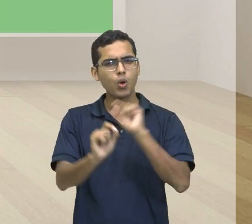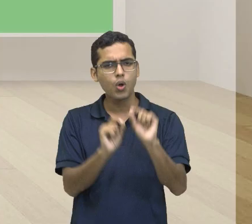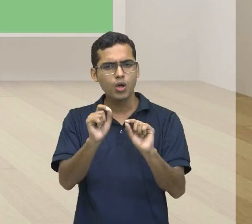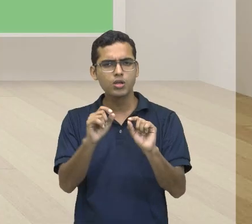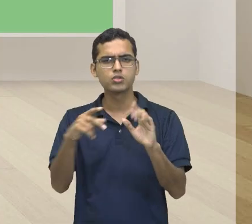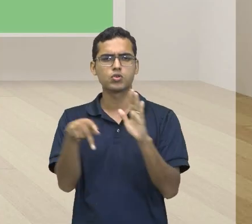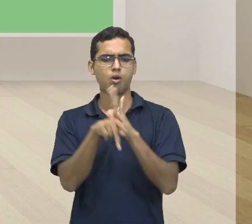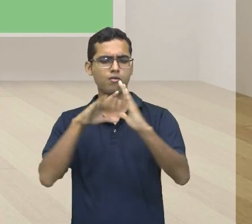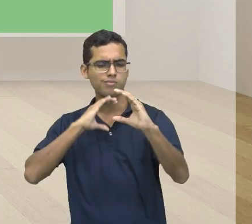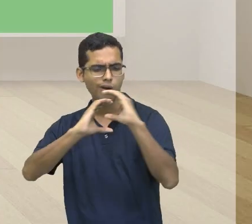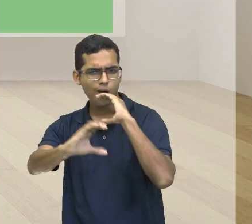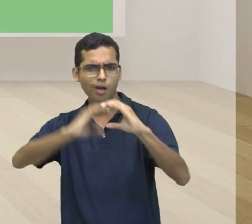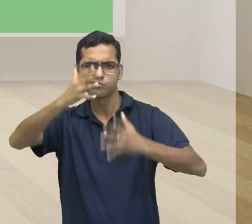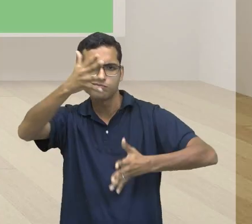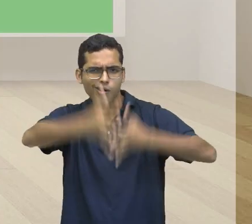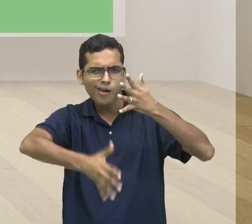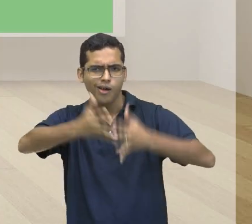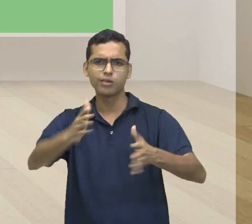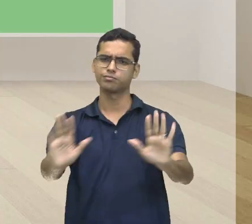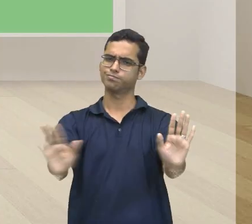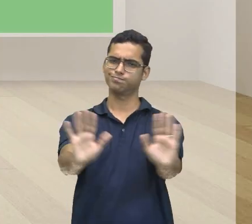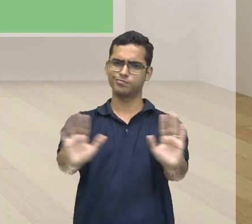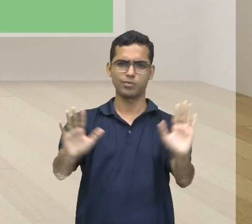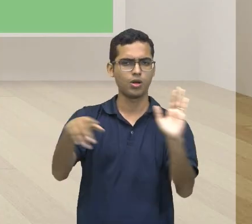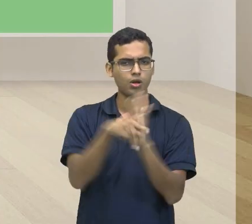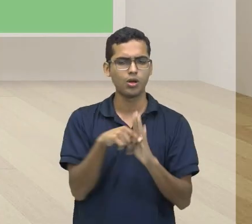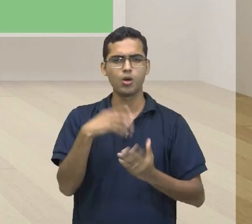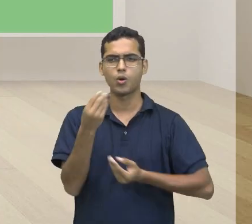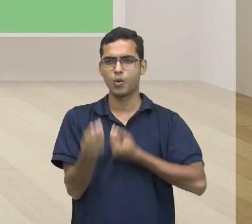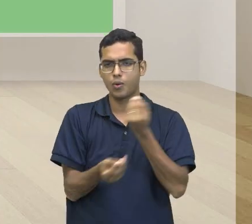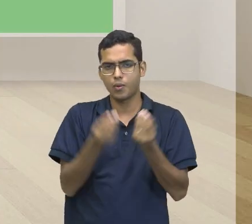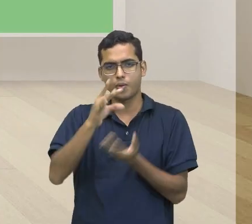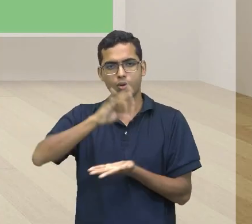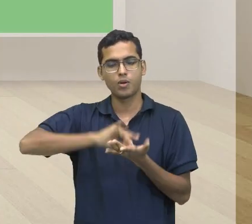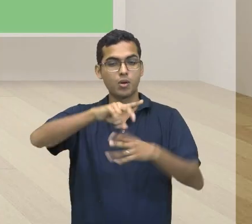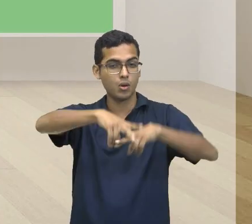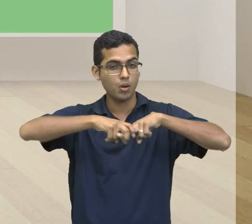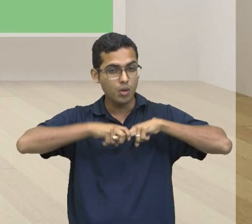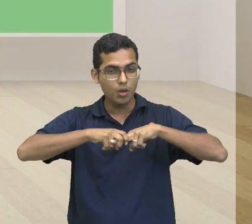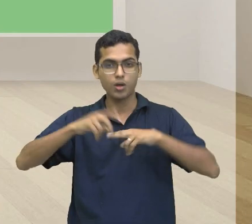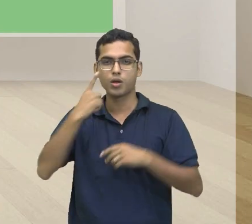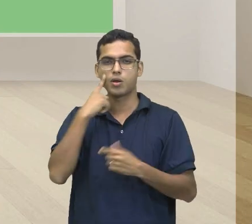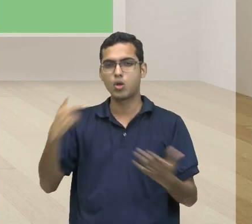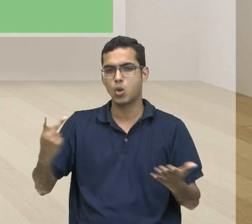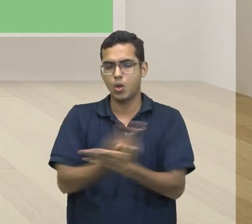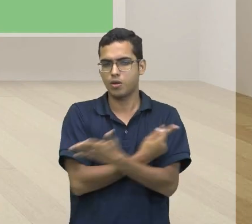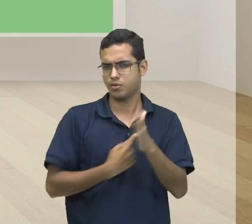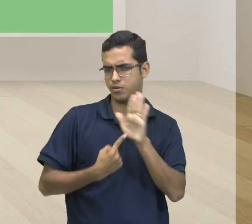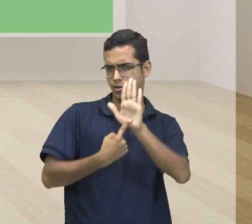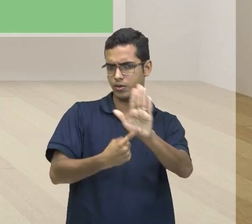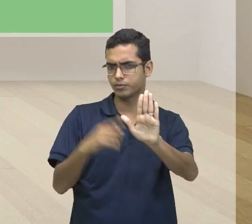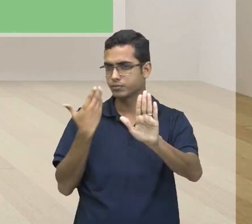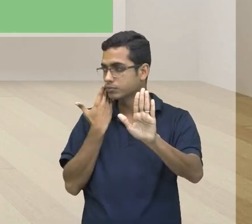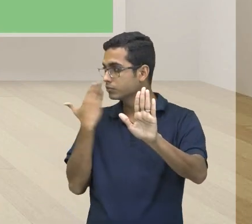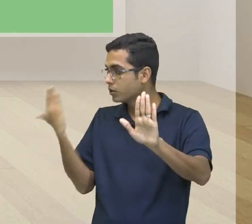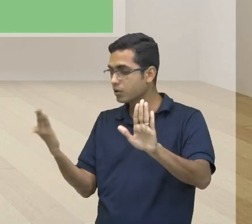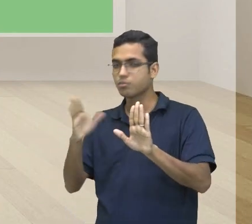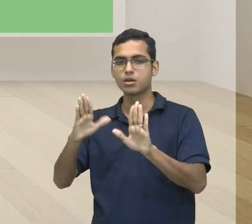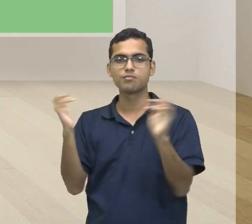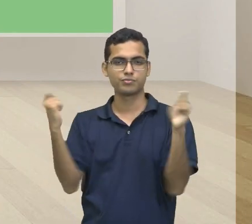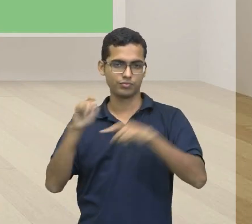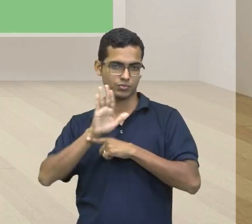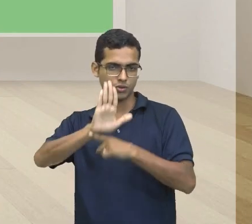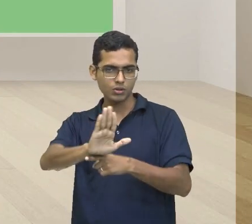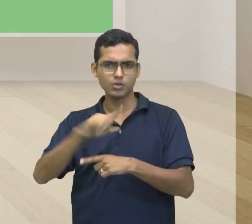totalmente a comunicação. A comunicação não é interrompida por causa dessa situação que eu vou mostrar para vocês. Mas ela pode ajudar. Quando